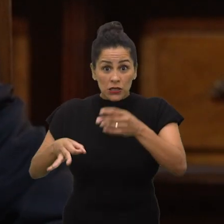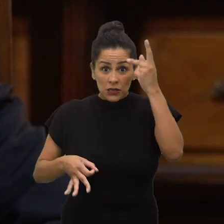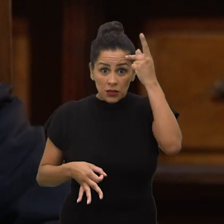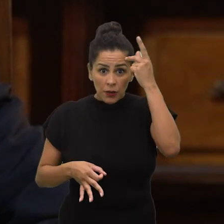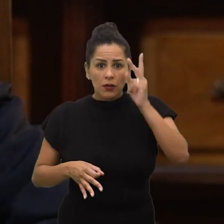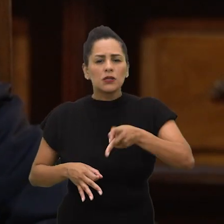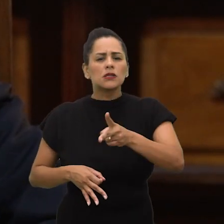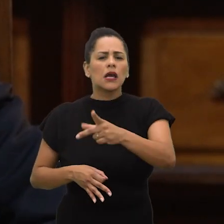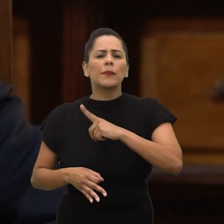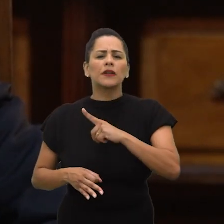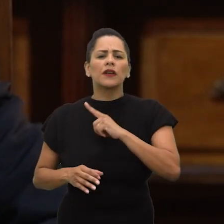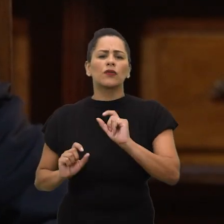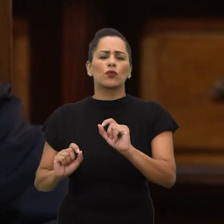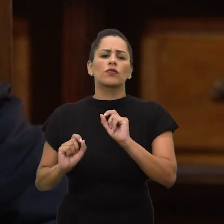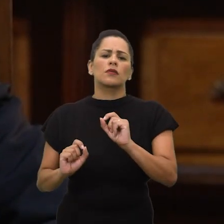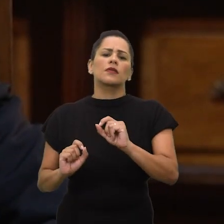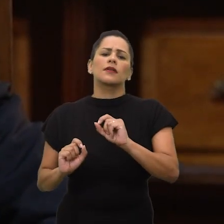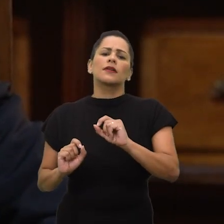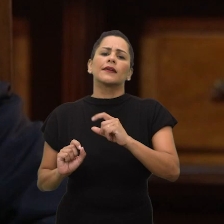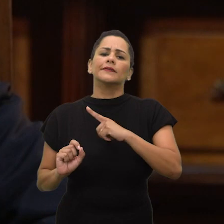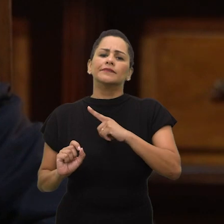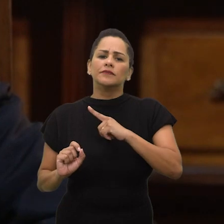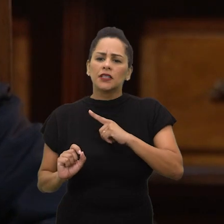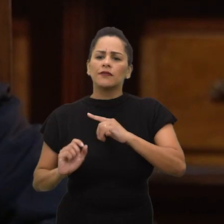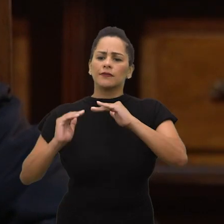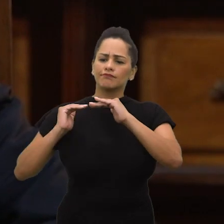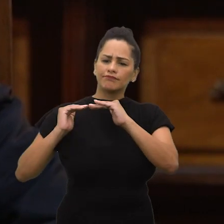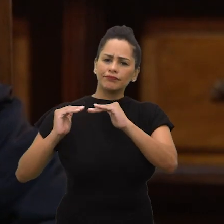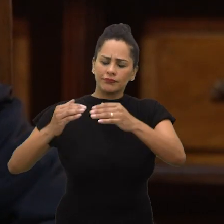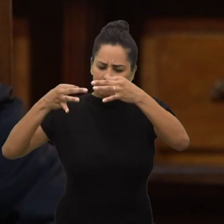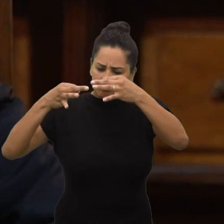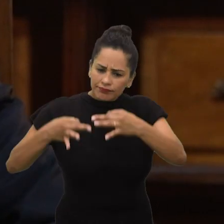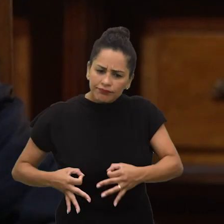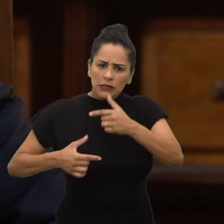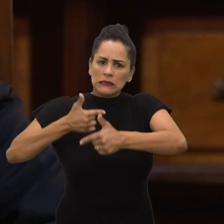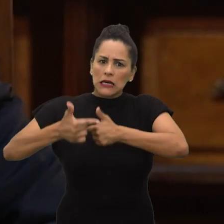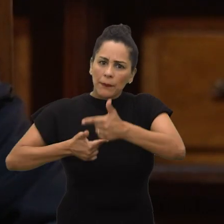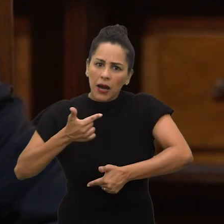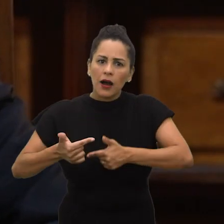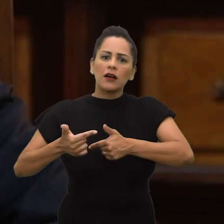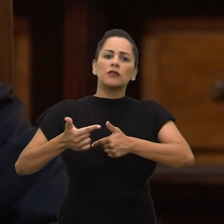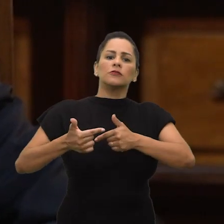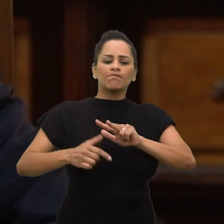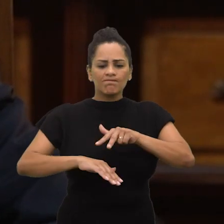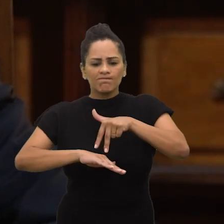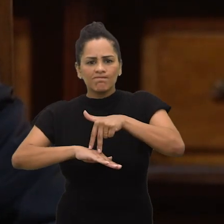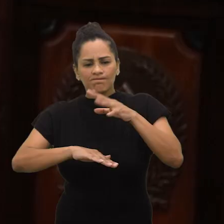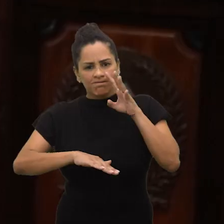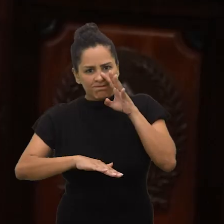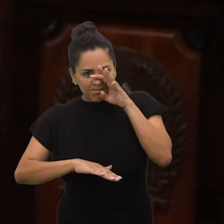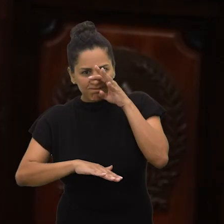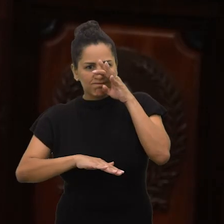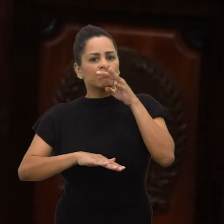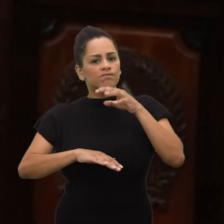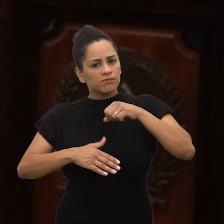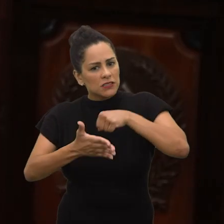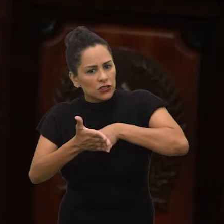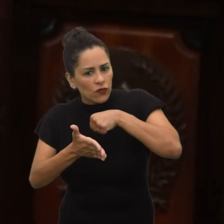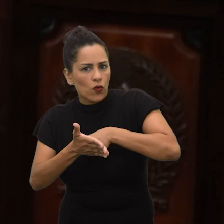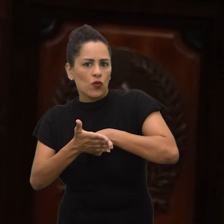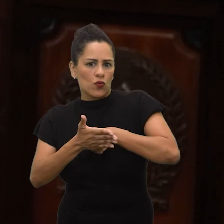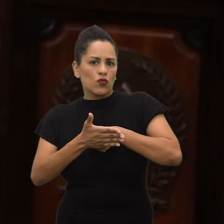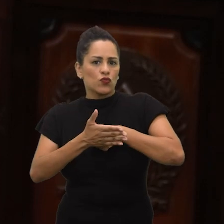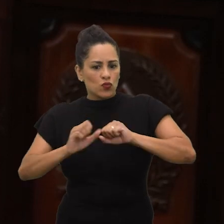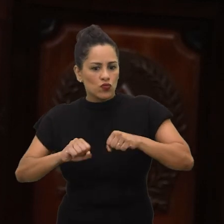faltou por uma conduta de retidão de abnegação de muito trabalho perseverança e dedicação é um gigante